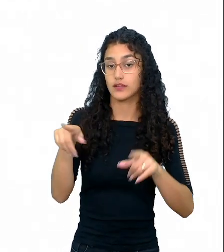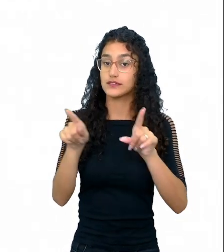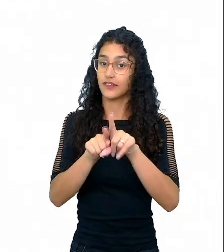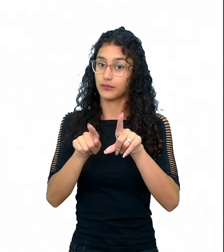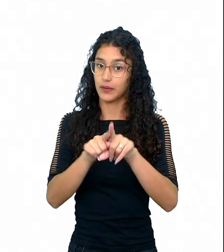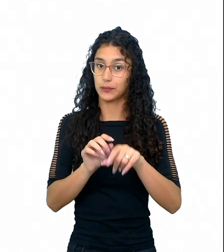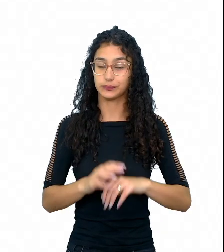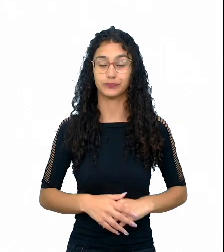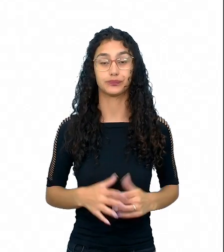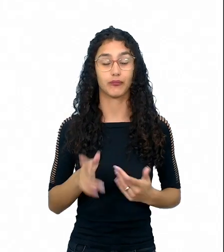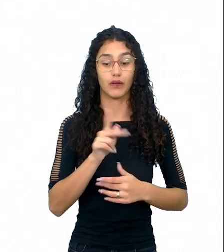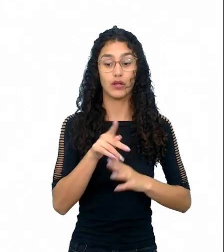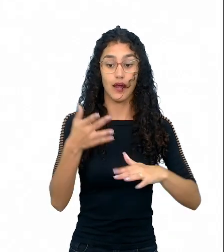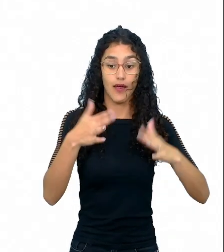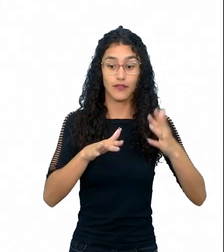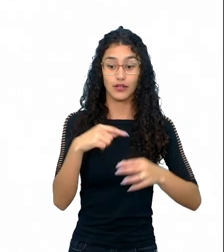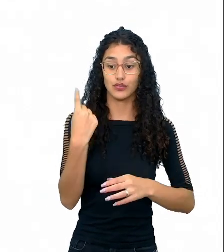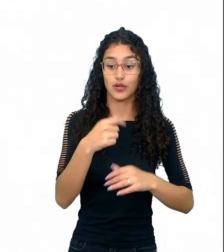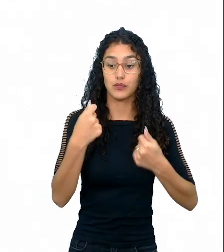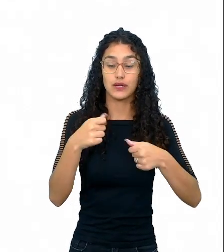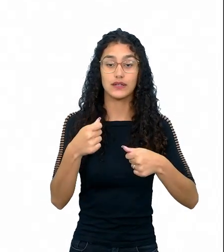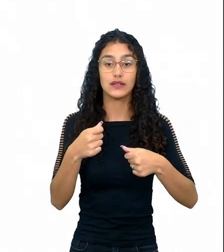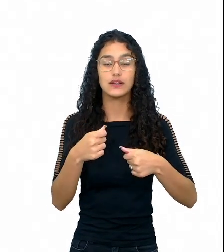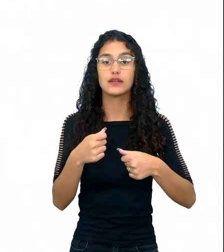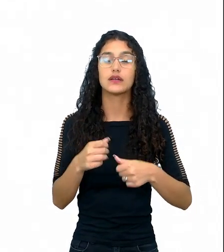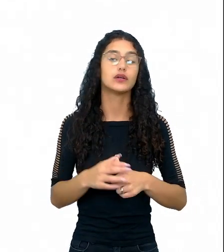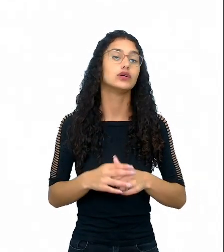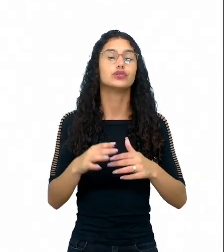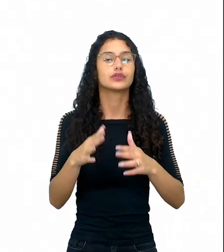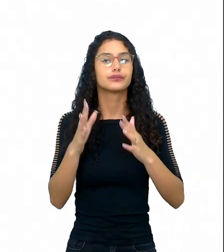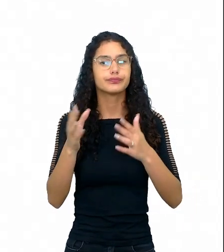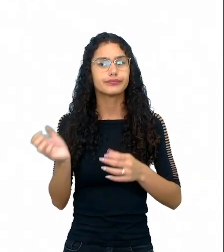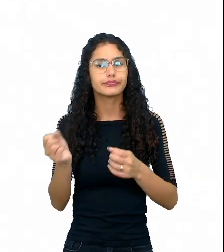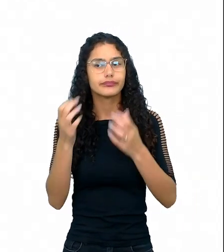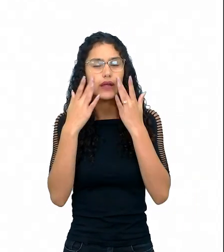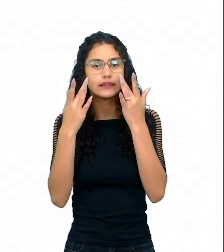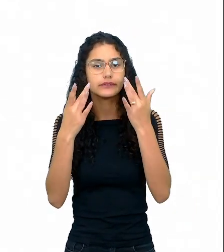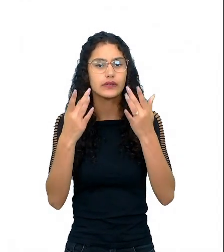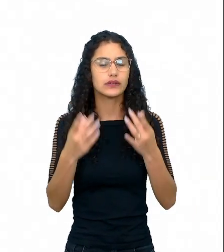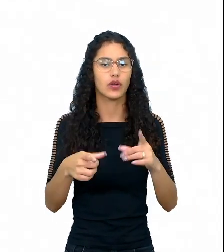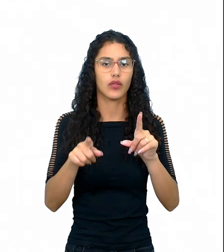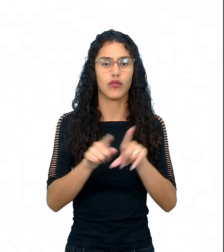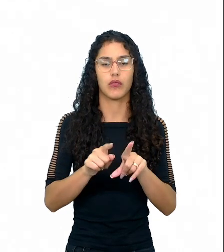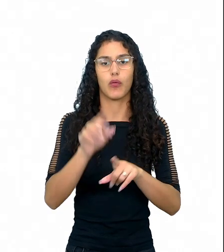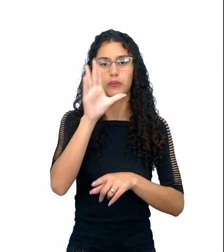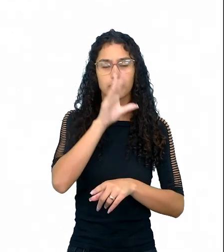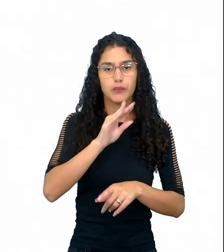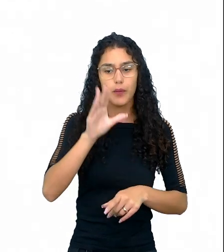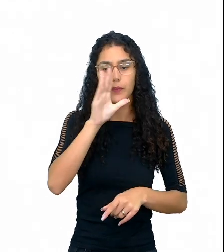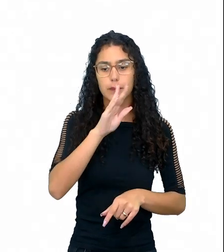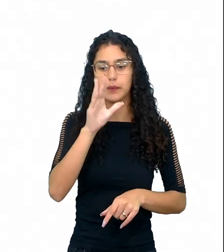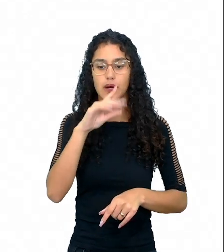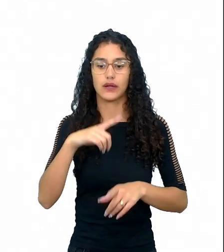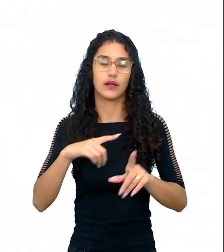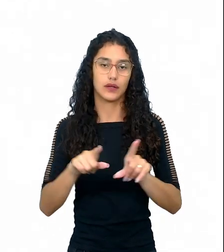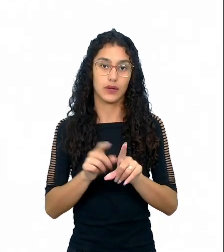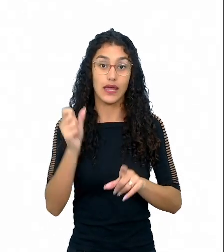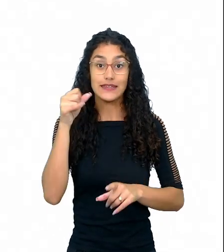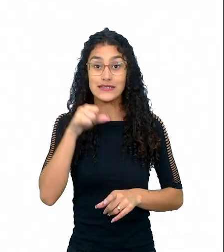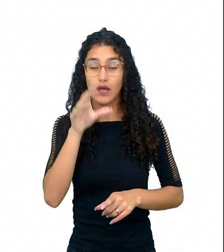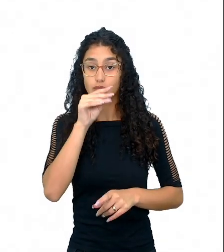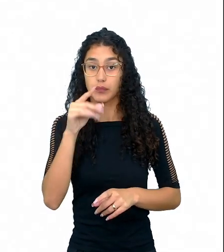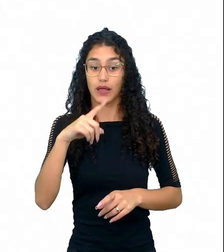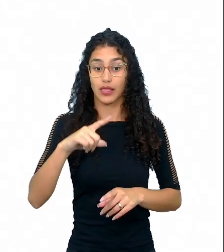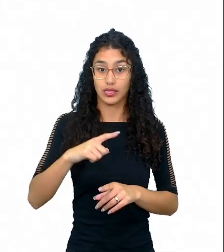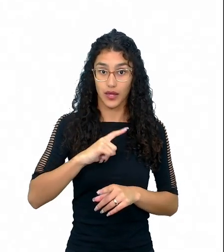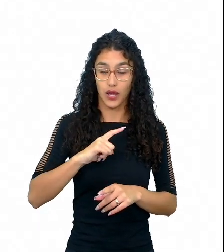Então, veja, professor, muitas vezes nós temos que estar nos atualizando também com esses falares, né? Então, se o falante